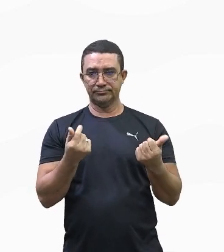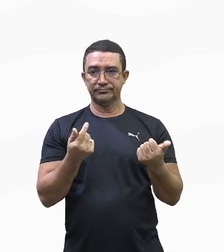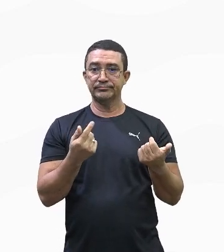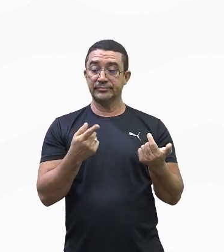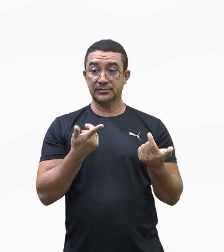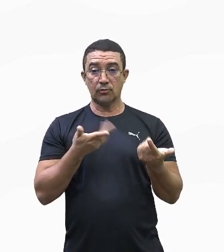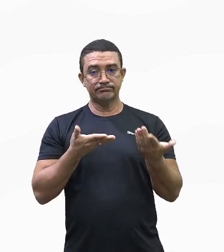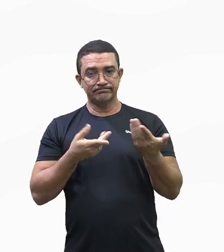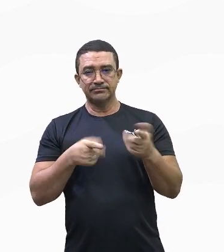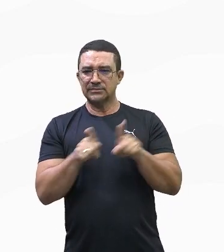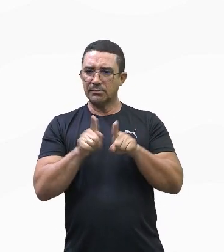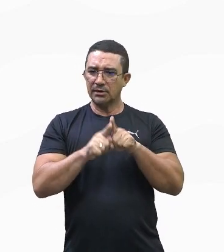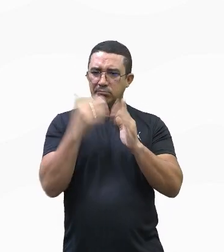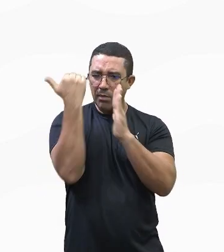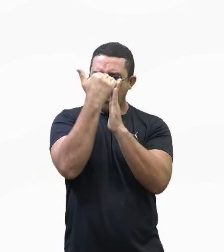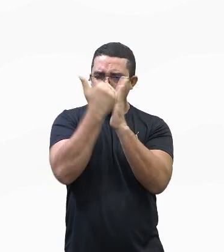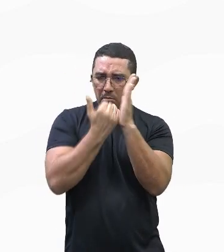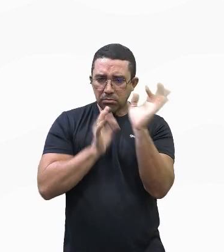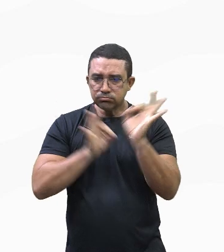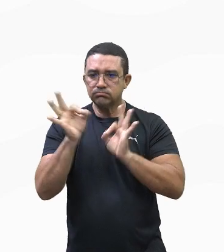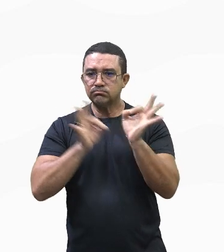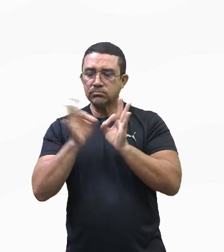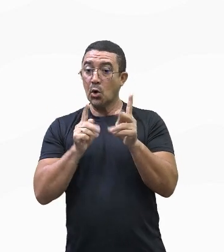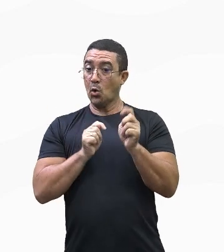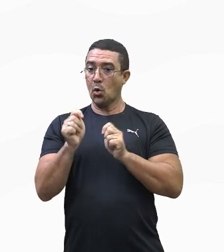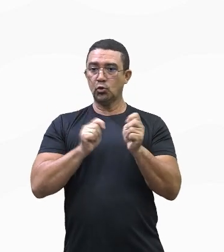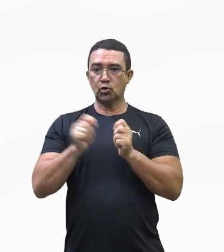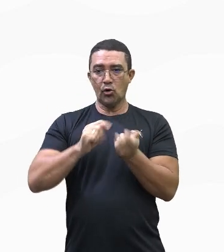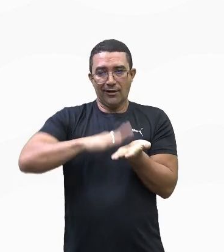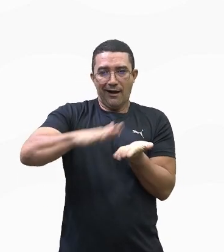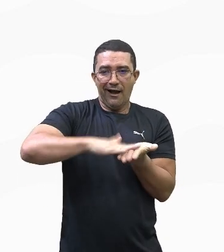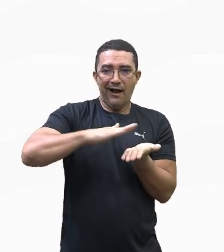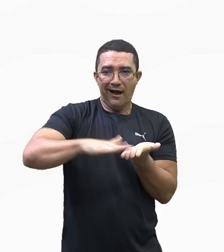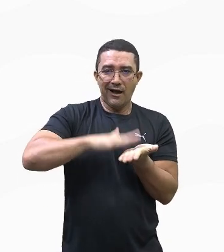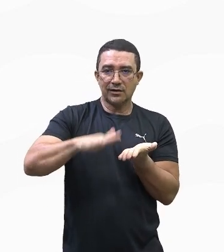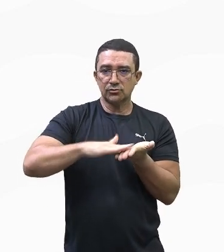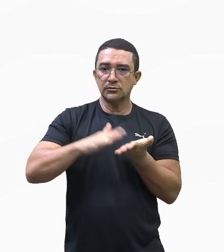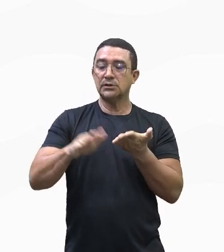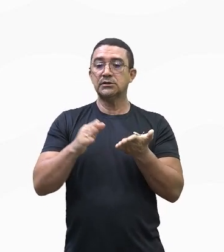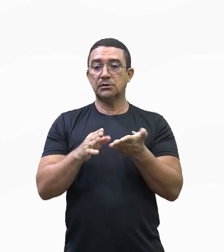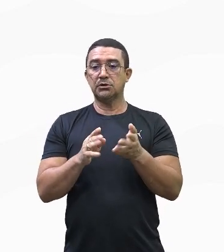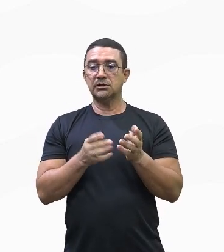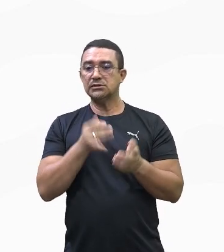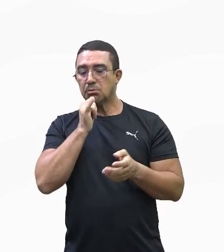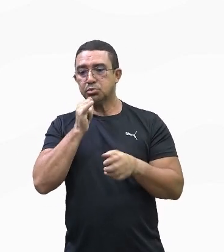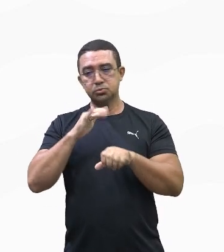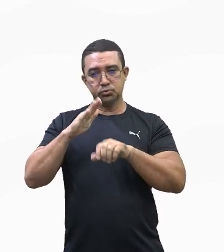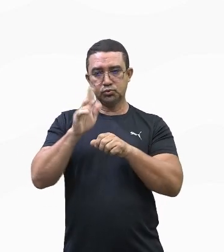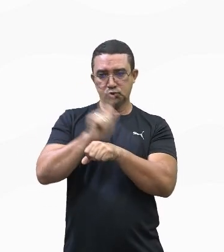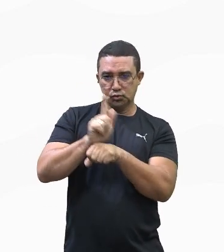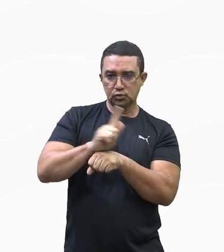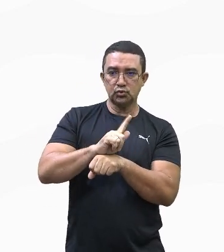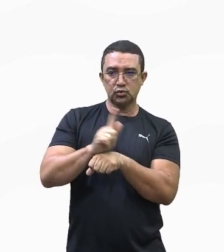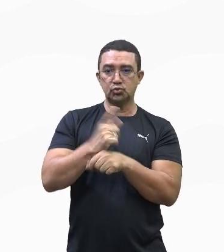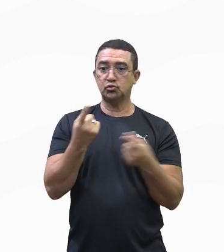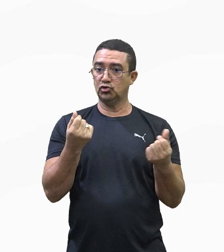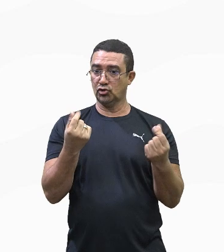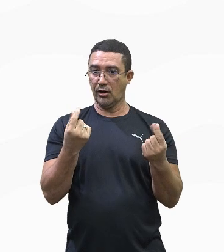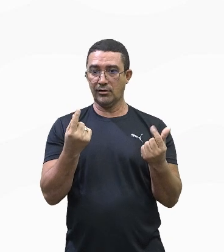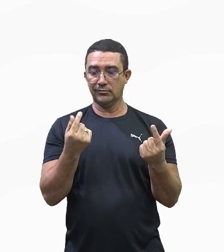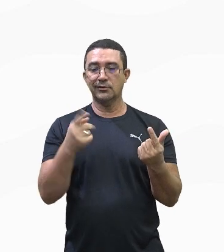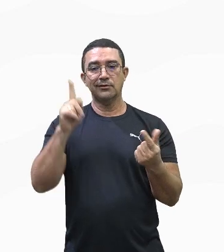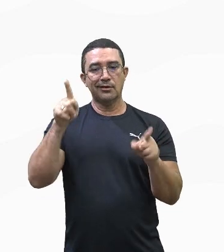a elaboração de orçamentos, o controle de despesas e a gestão do fluxo de caixa, o que é essencial para manter